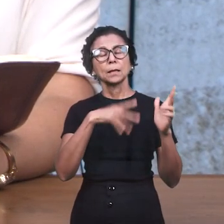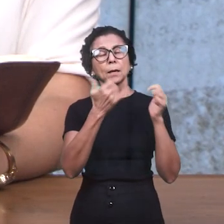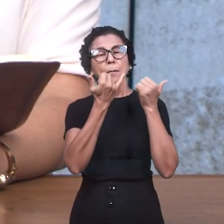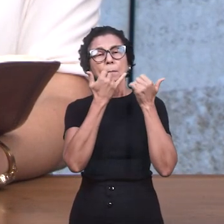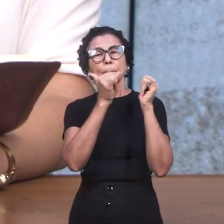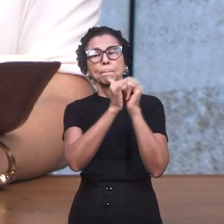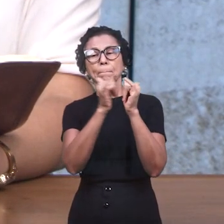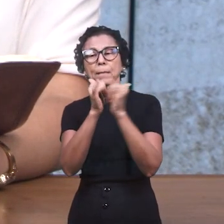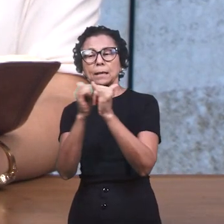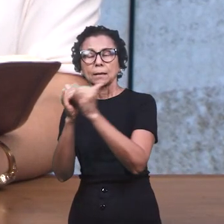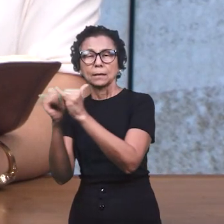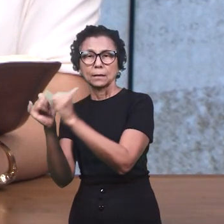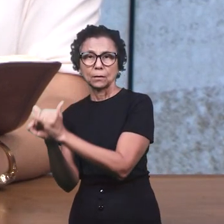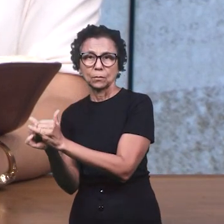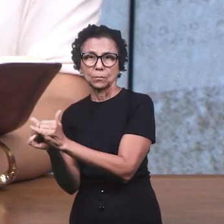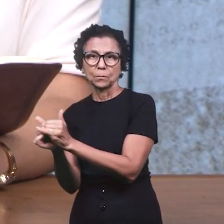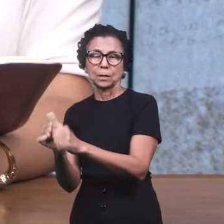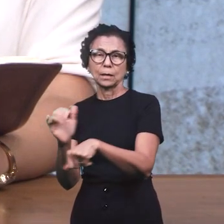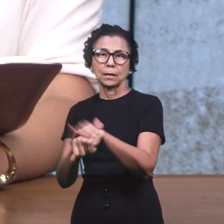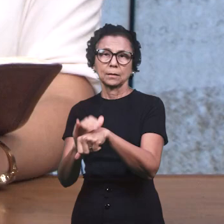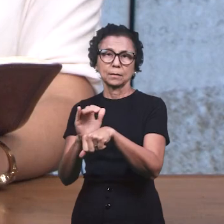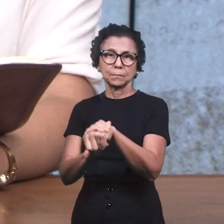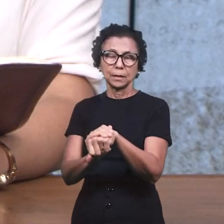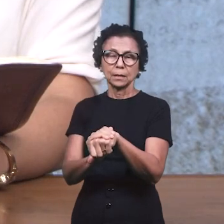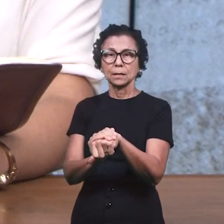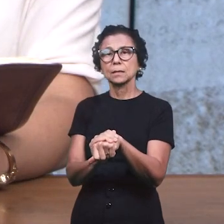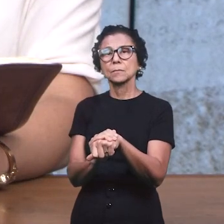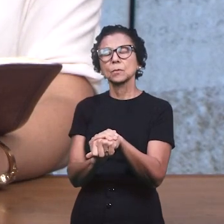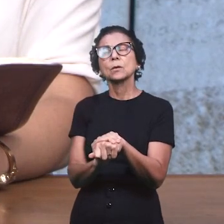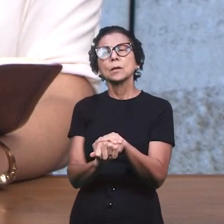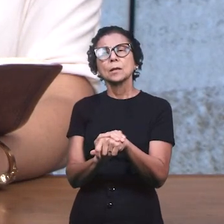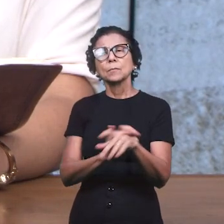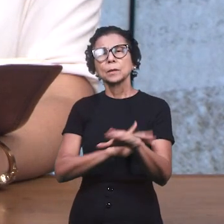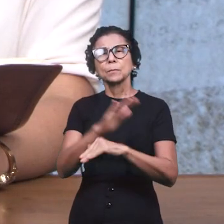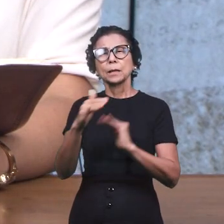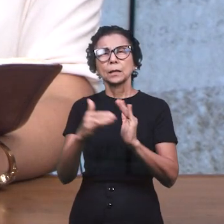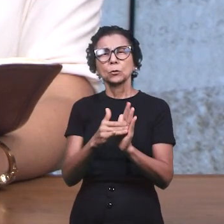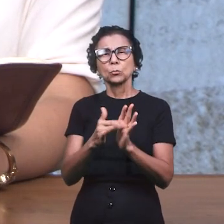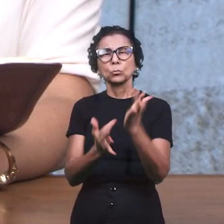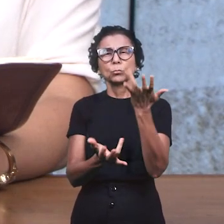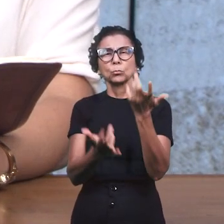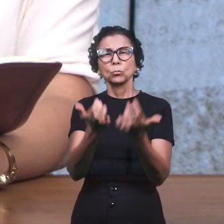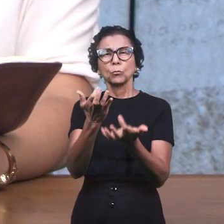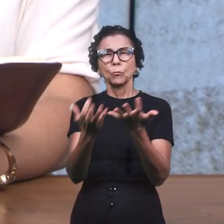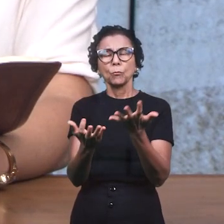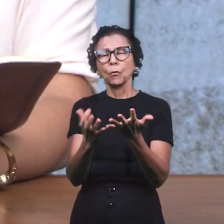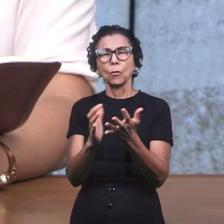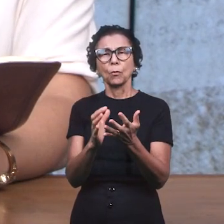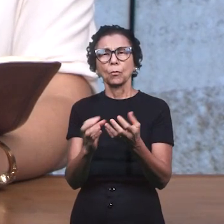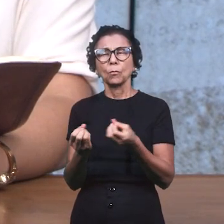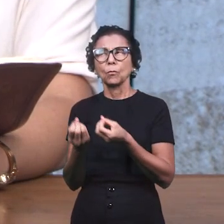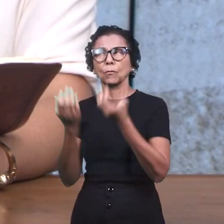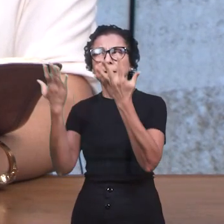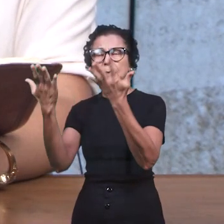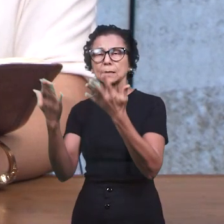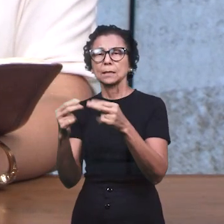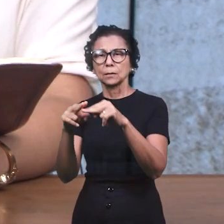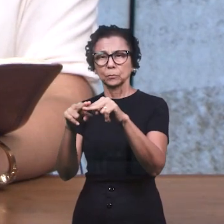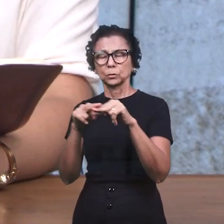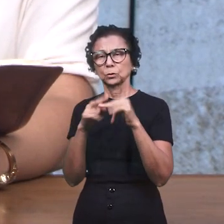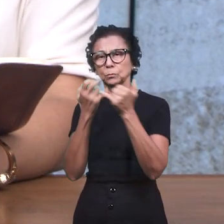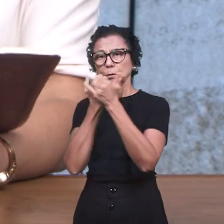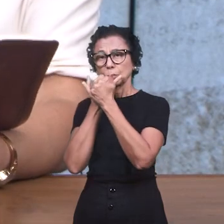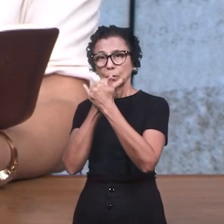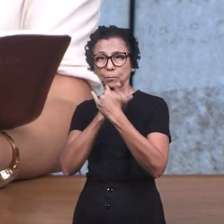a sua oferta queimada ao Senhor, e a sua expiação do pecado perante o